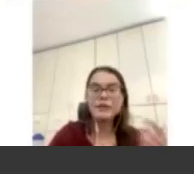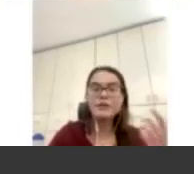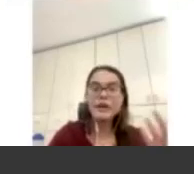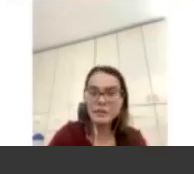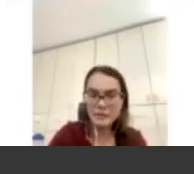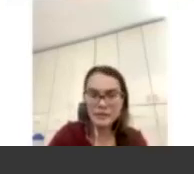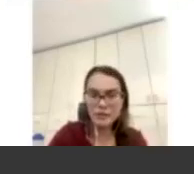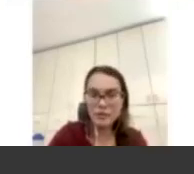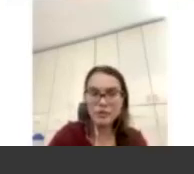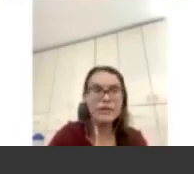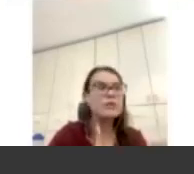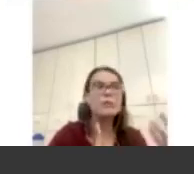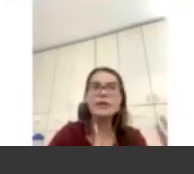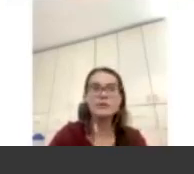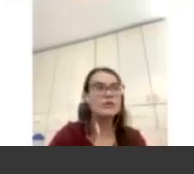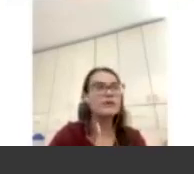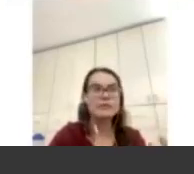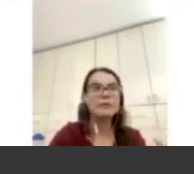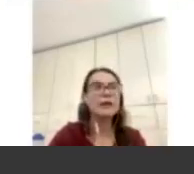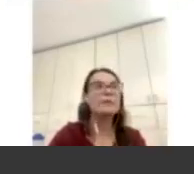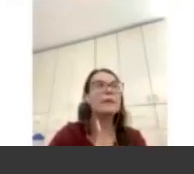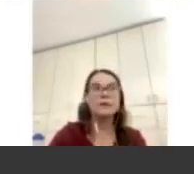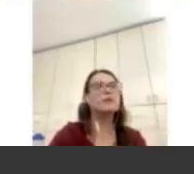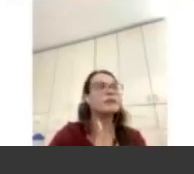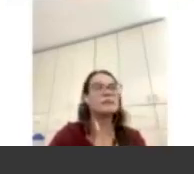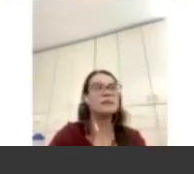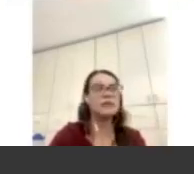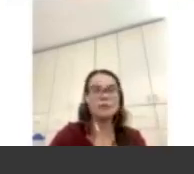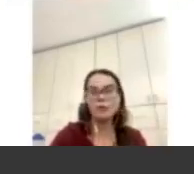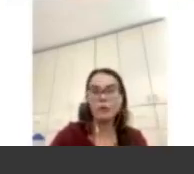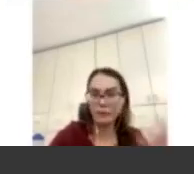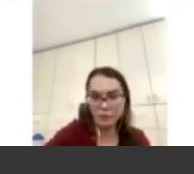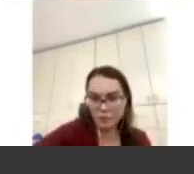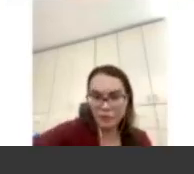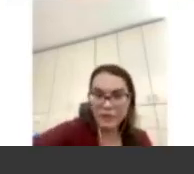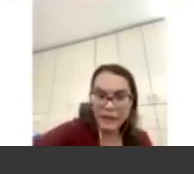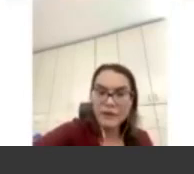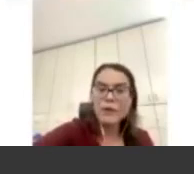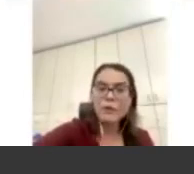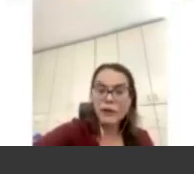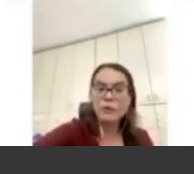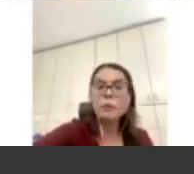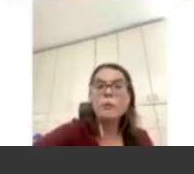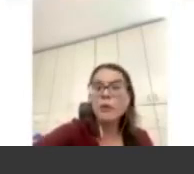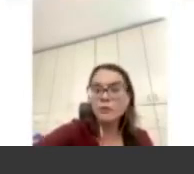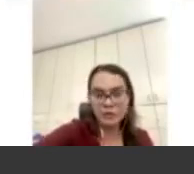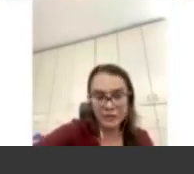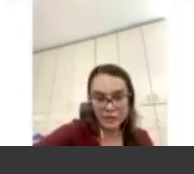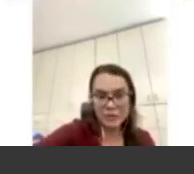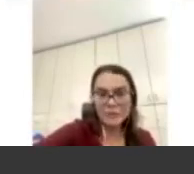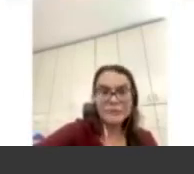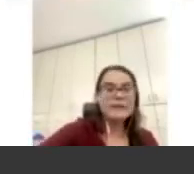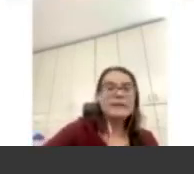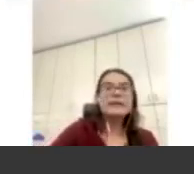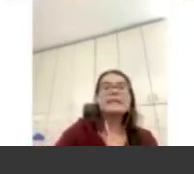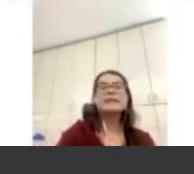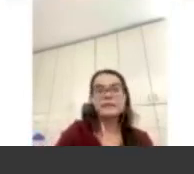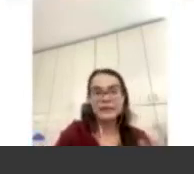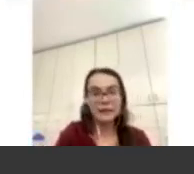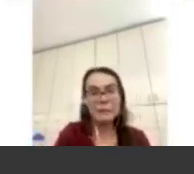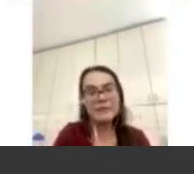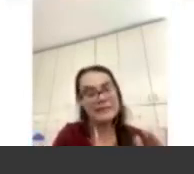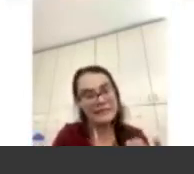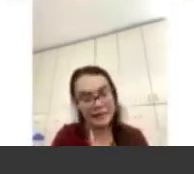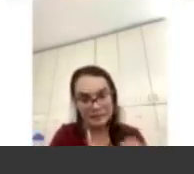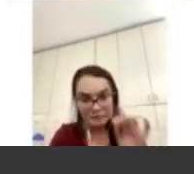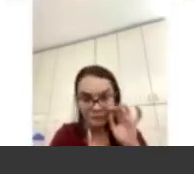necessidade de manejar esse paciente com urgência ou mesmo já fazer o encaminhamento desse paciente para qualquer outro lugar, qualquer outro ponto da rede. Se